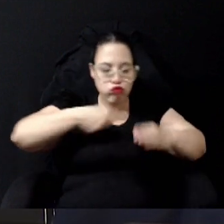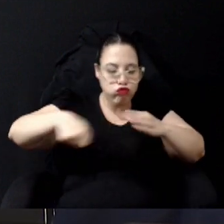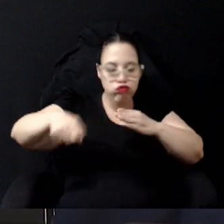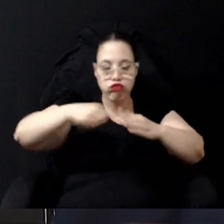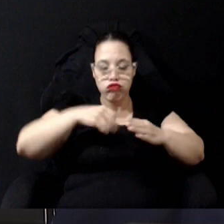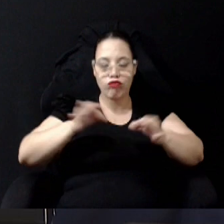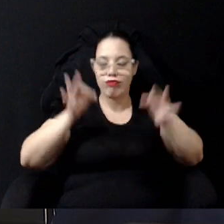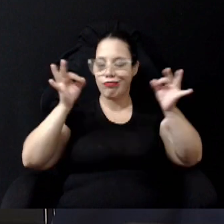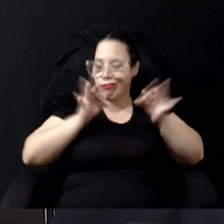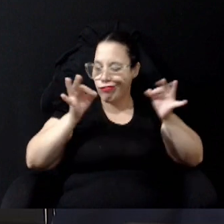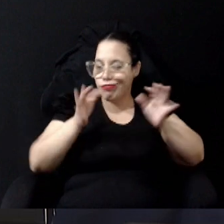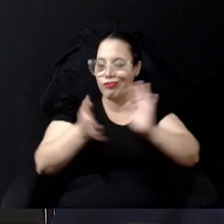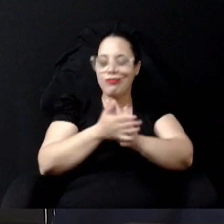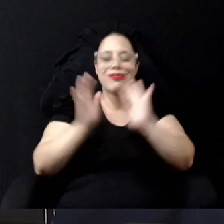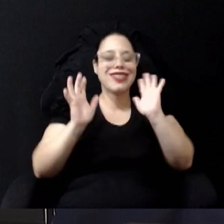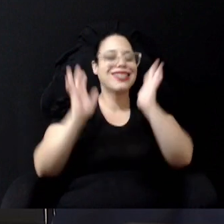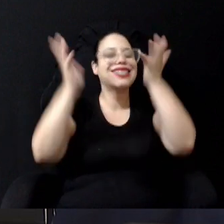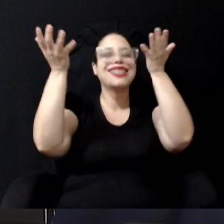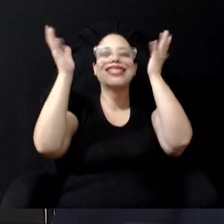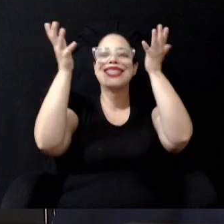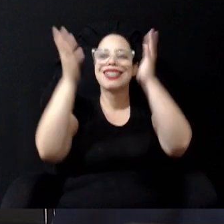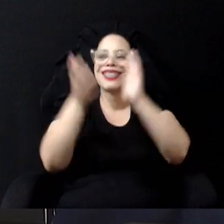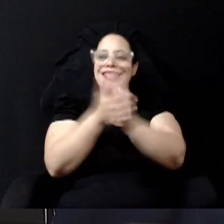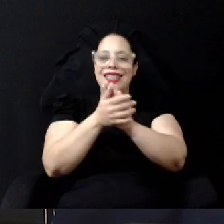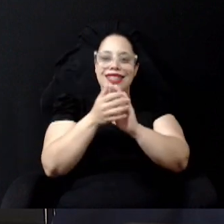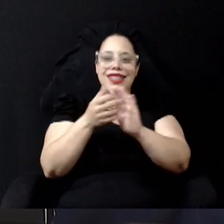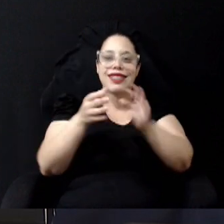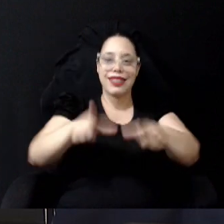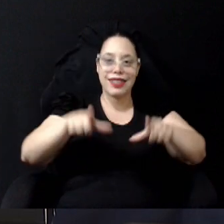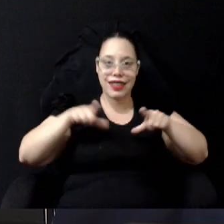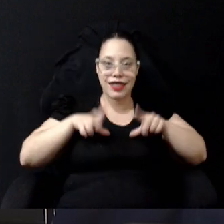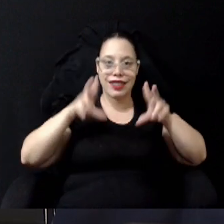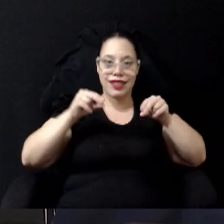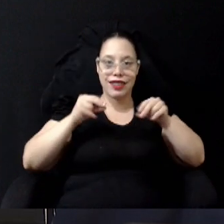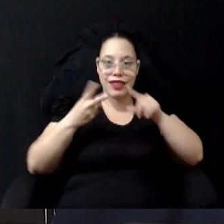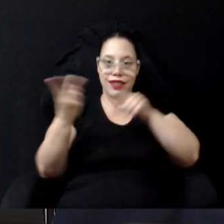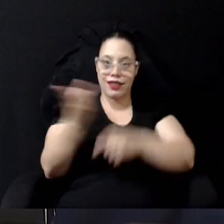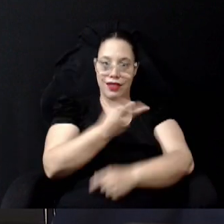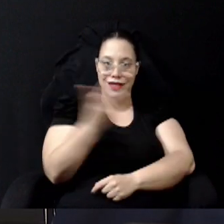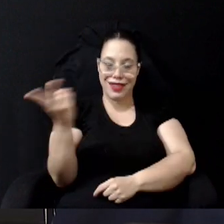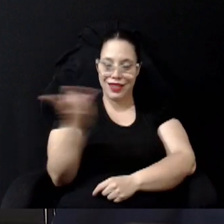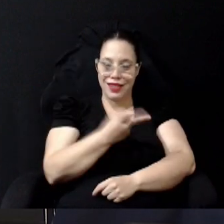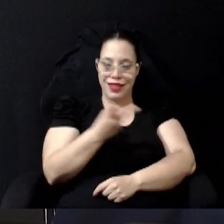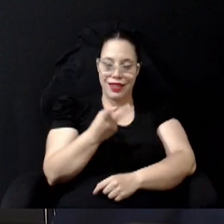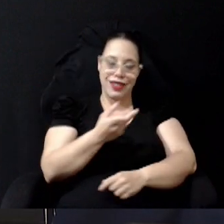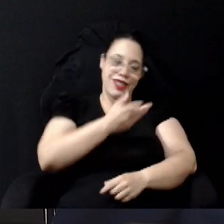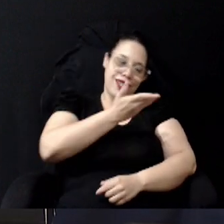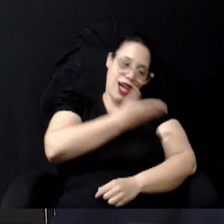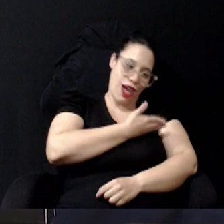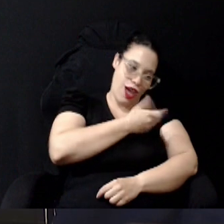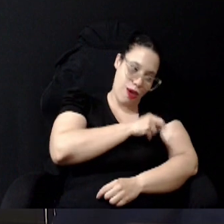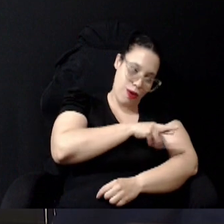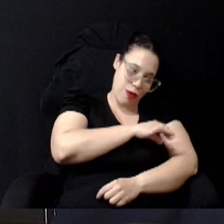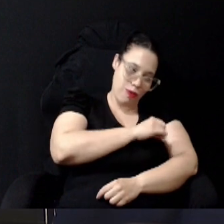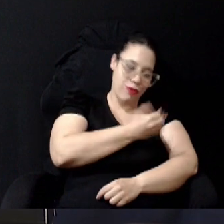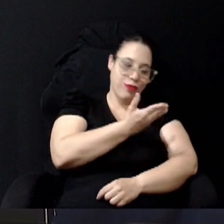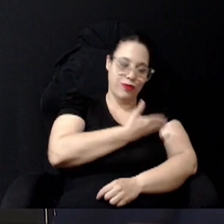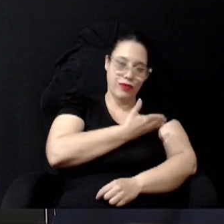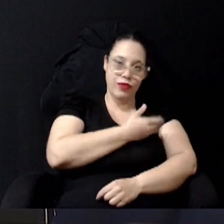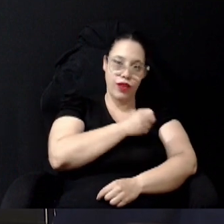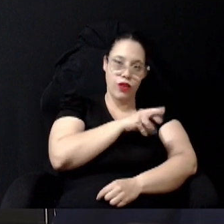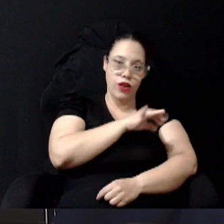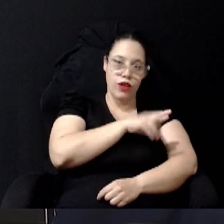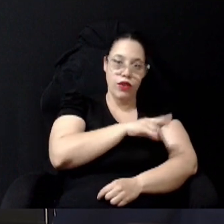vamos celebrar agora aqui os títulos do nosso amigo e companheiro aqui, Valdir